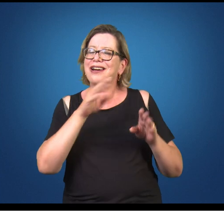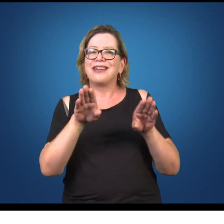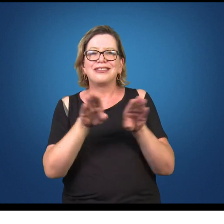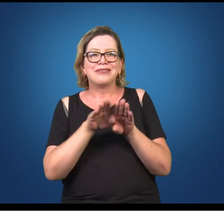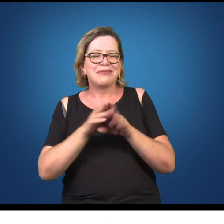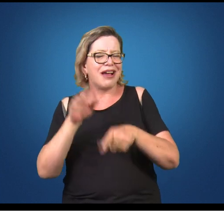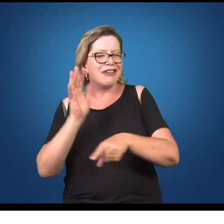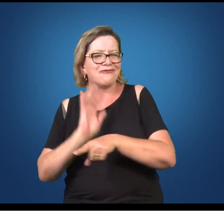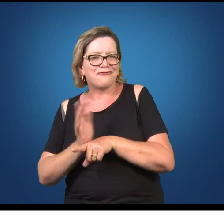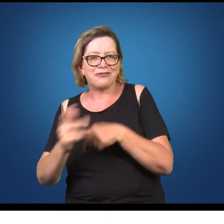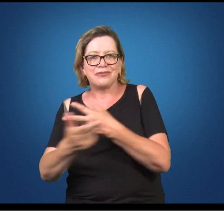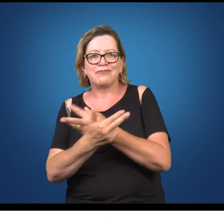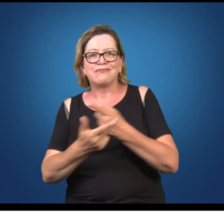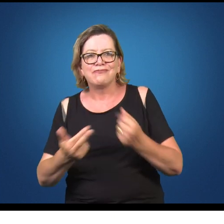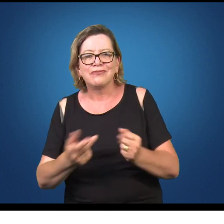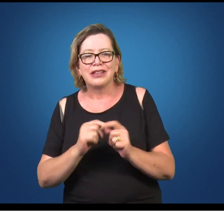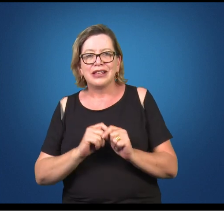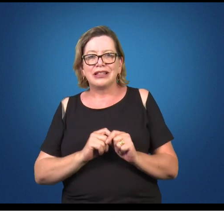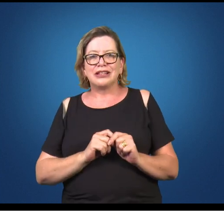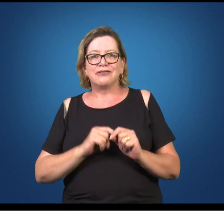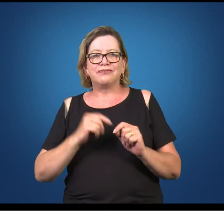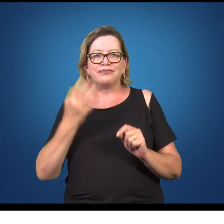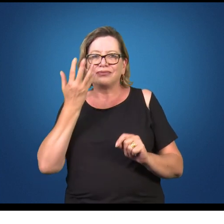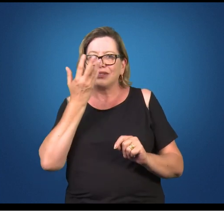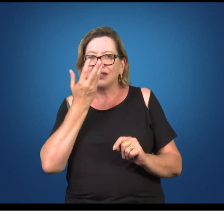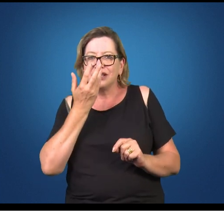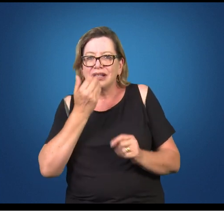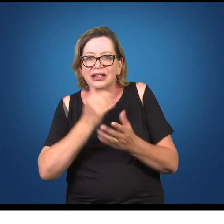sim. Mas para ela